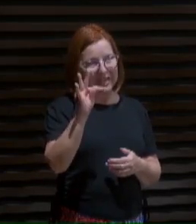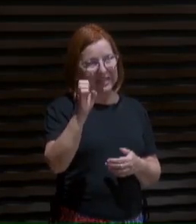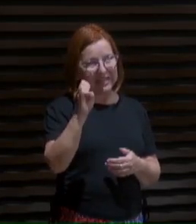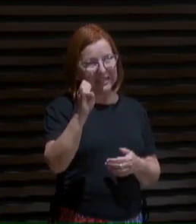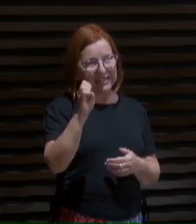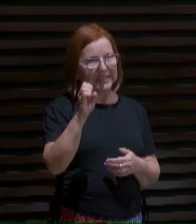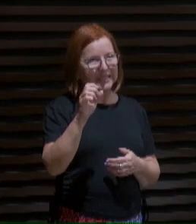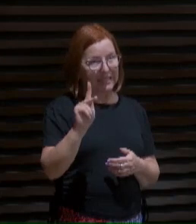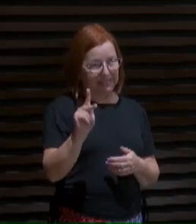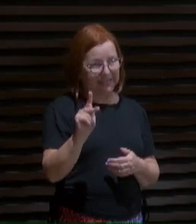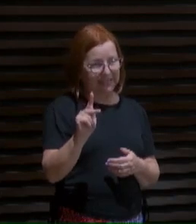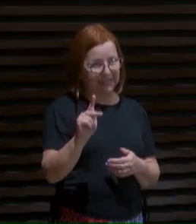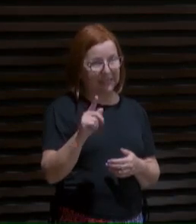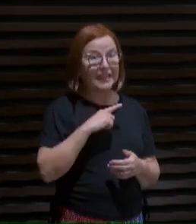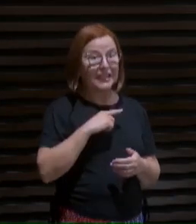satanista.